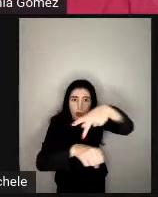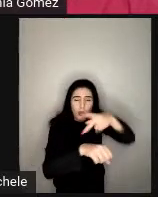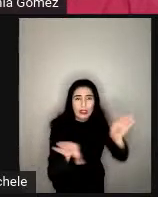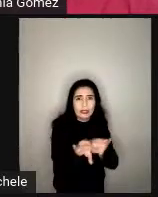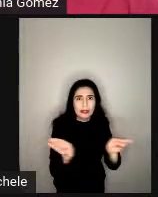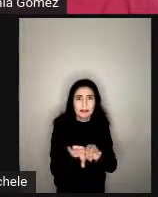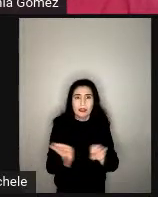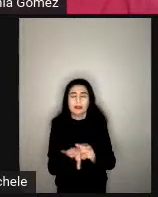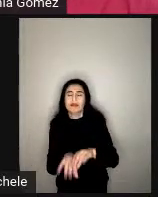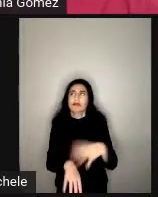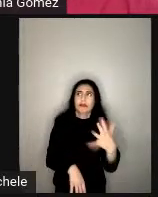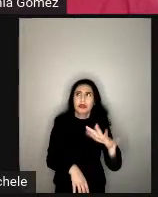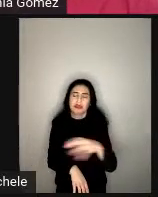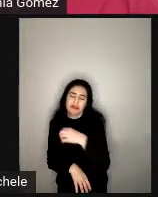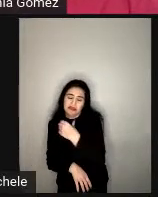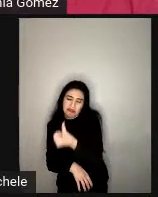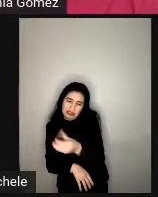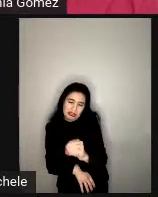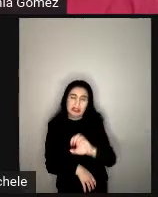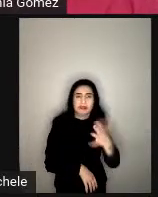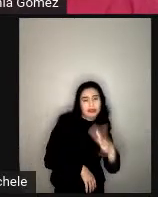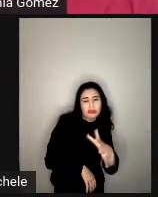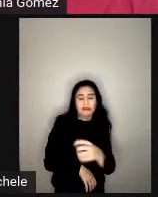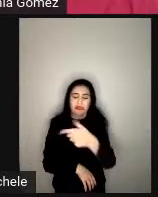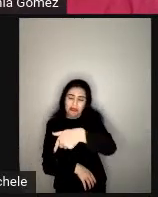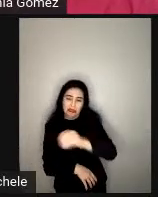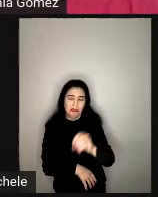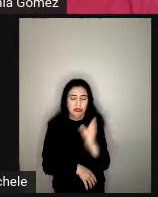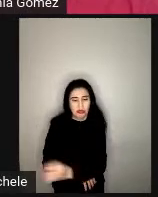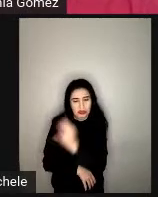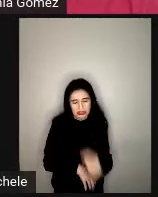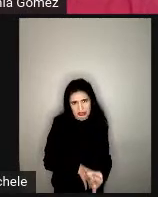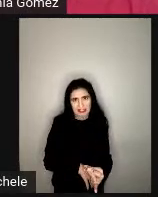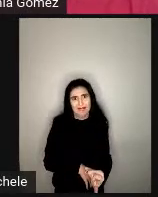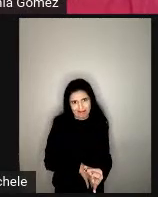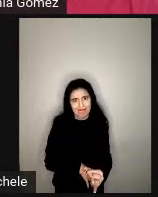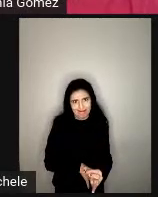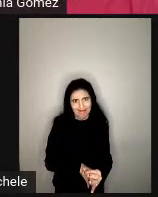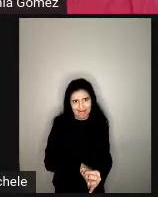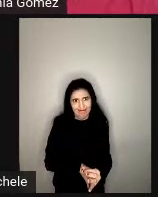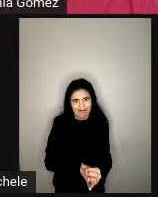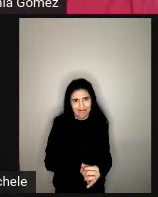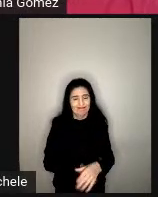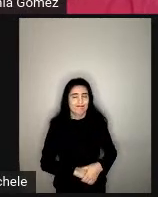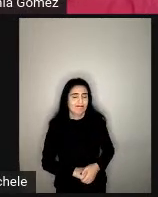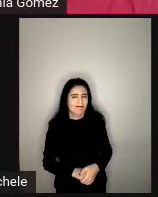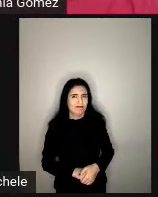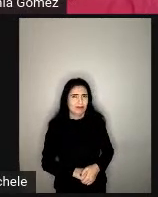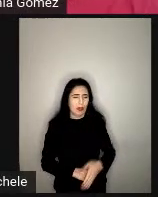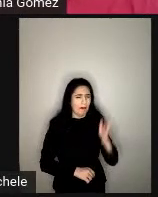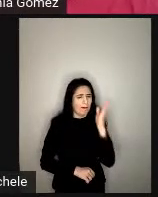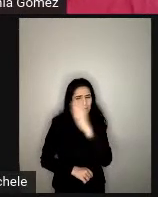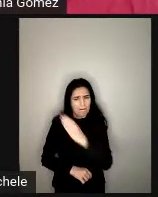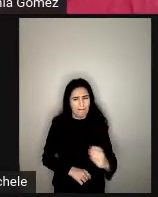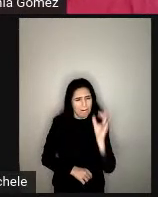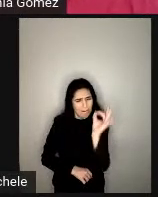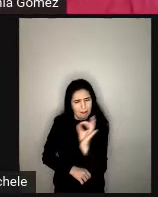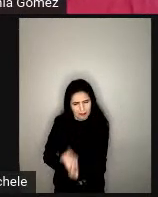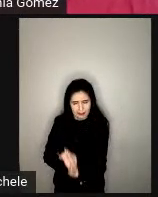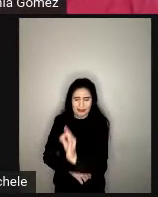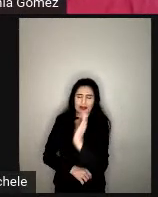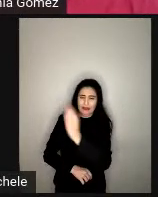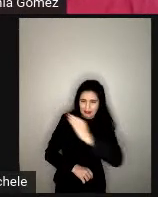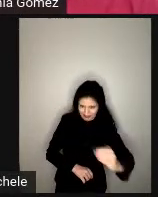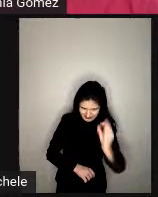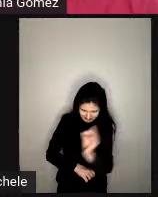60%, depois 70%. Né? E foi recebendo essas estatísticas de médicos do